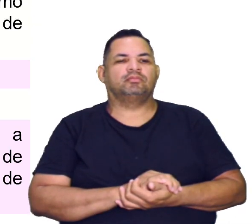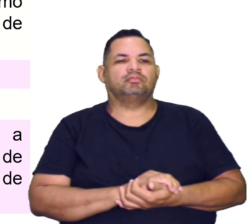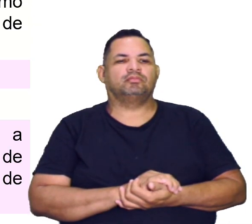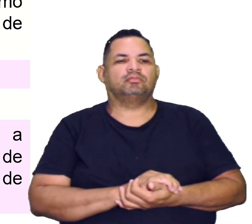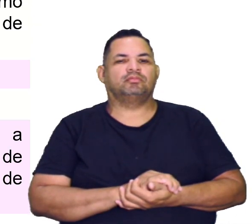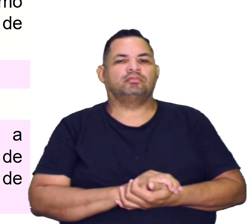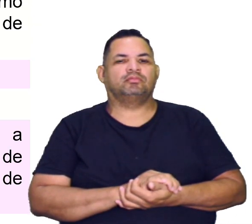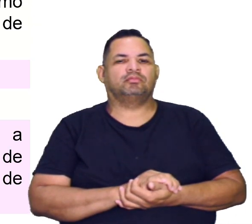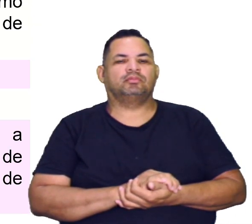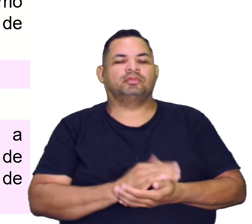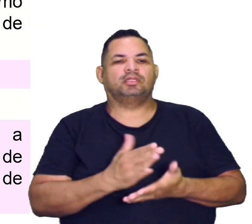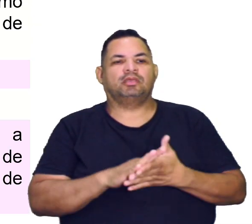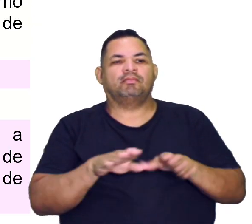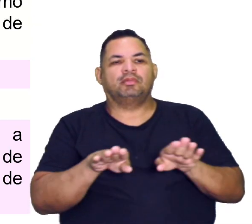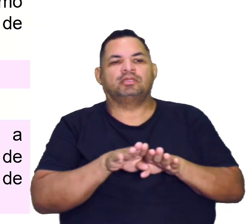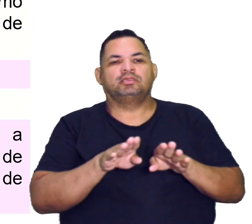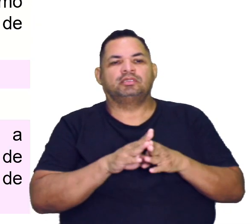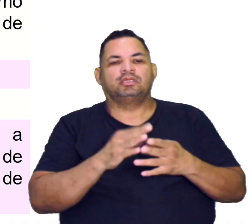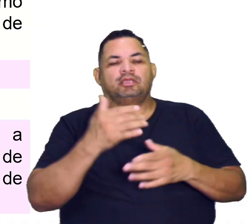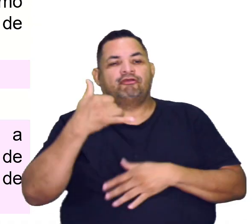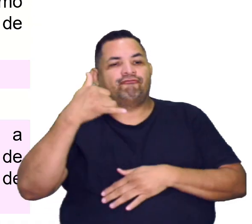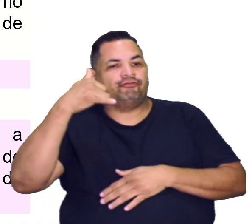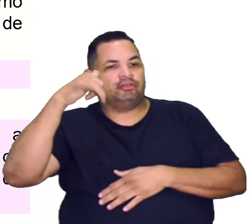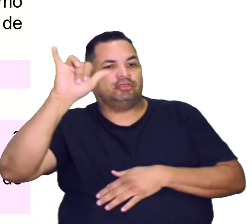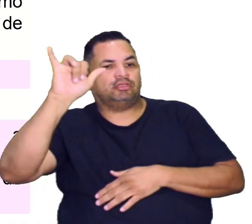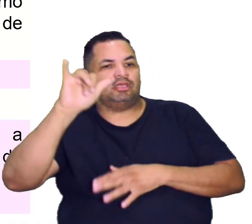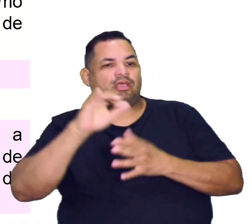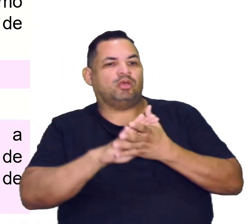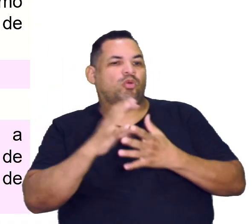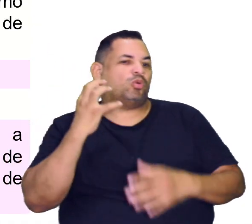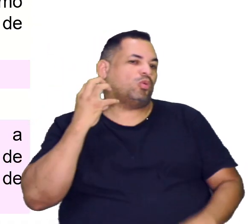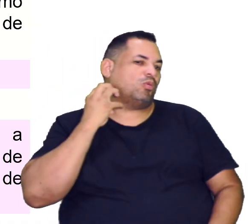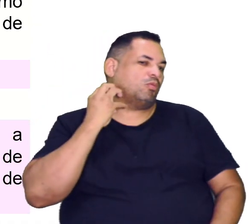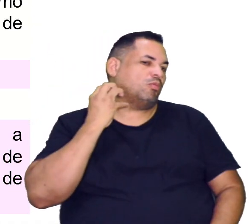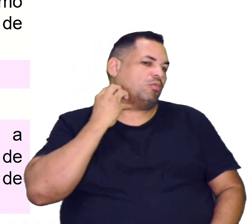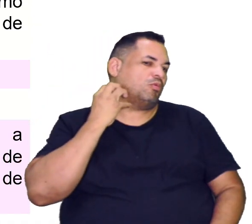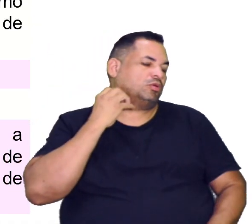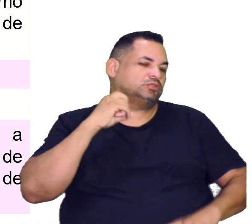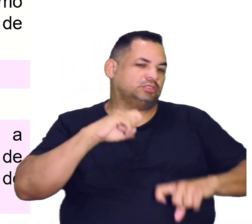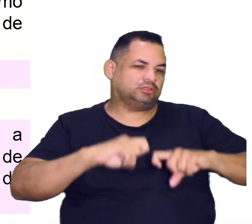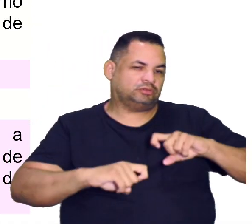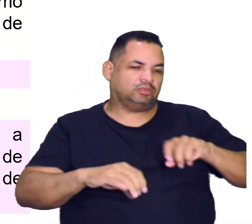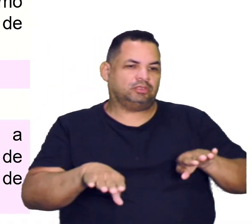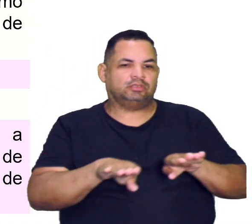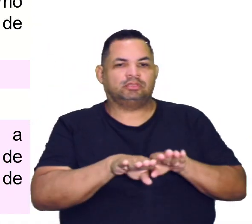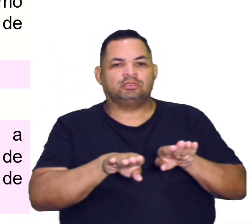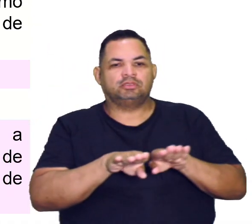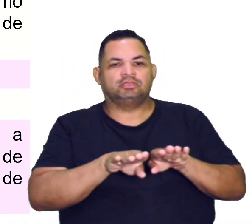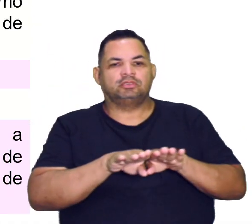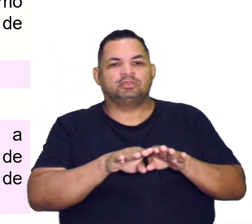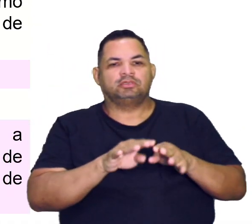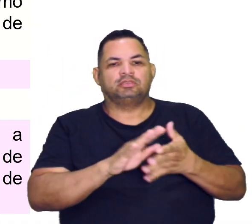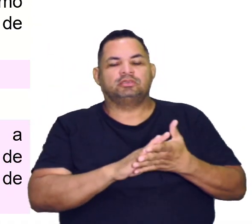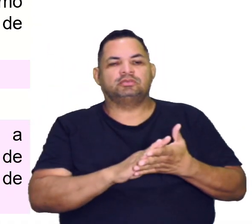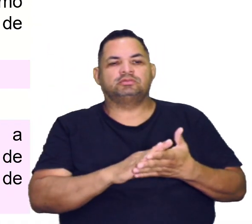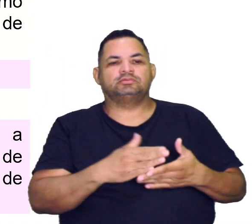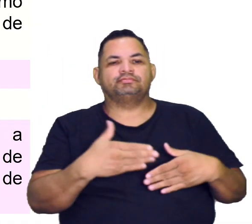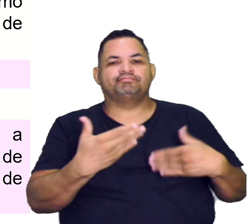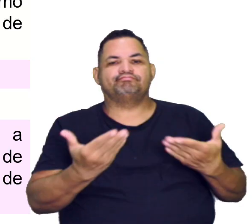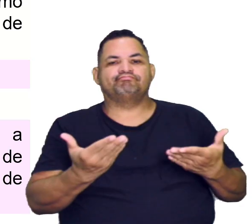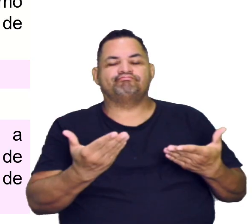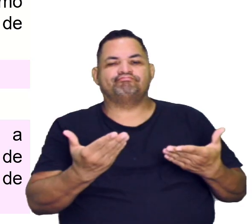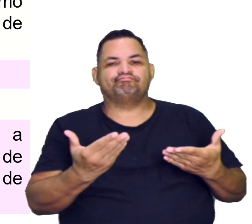o risco desses cânceres, né, relacionado aos hormônios sexuais, né, e os tipos de cânceres, os cânceres